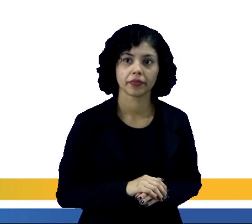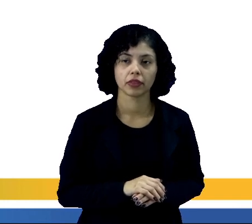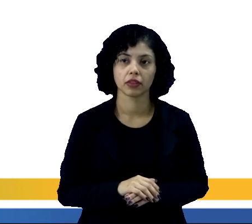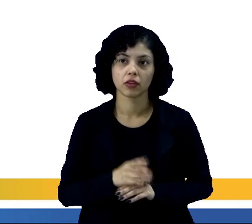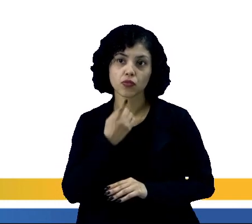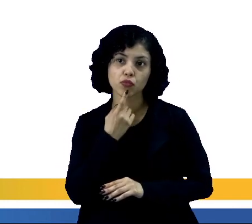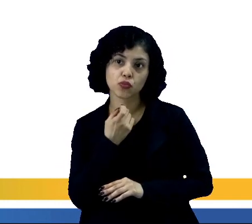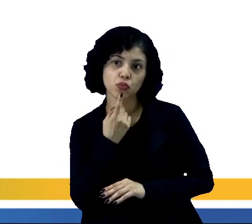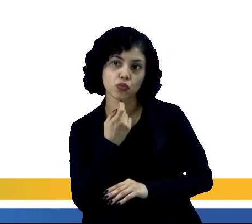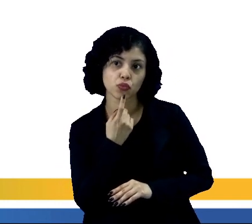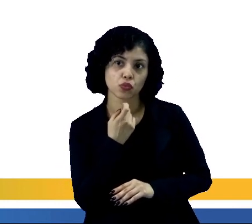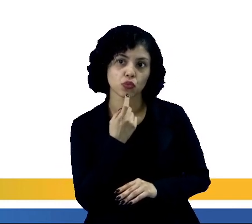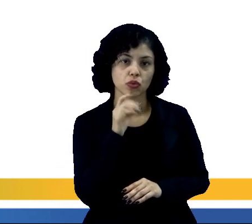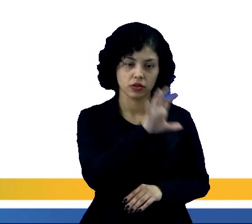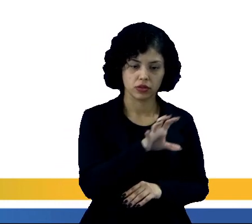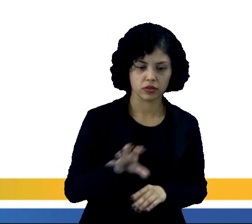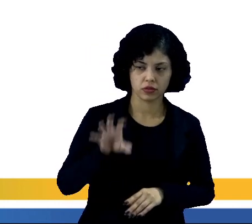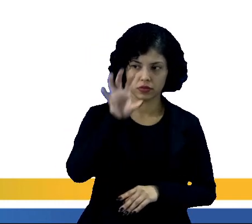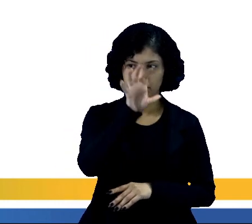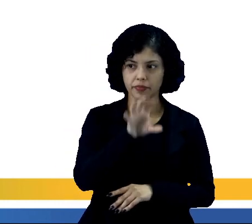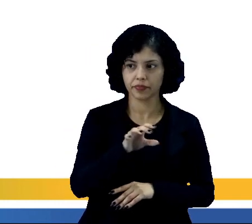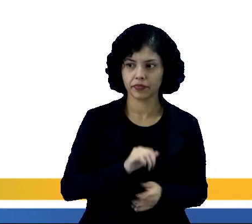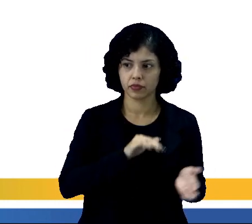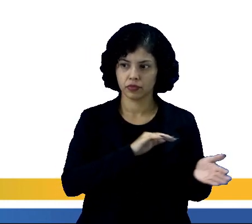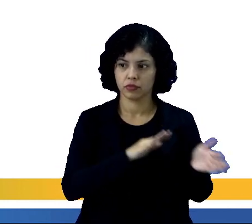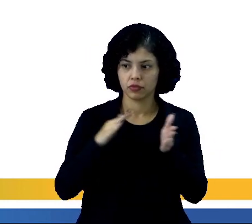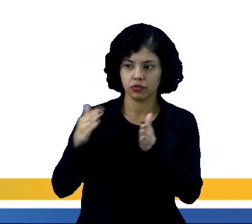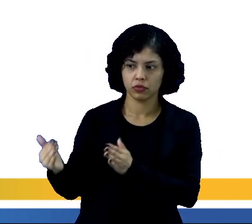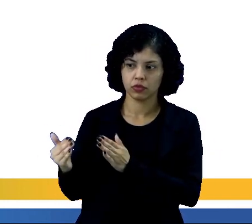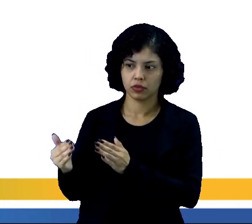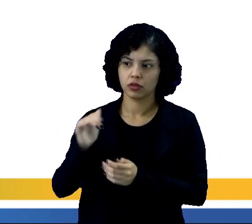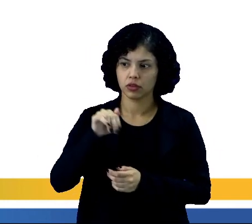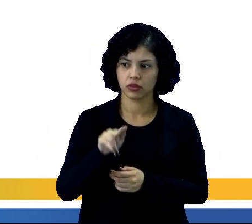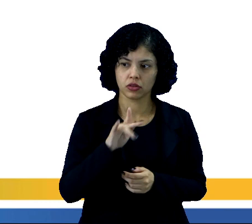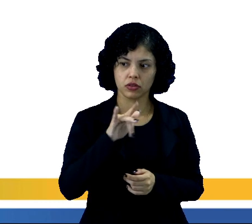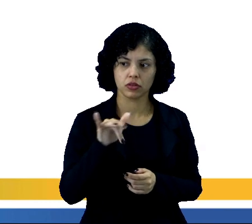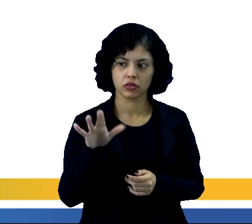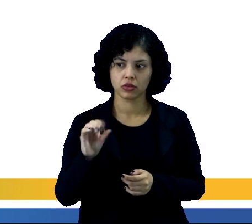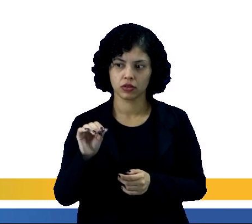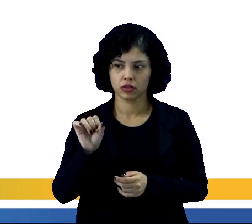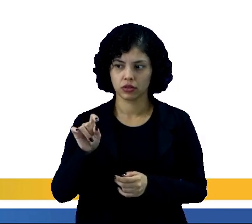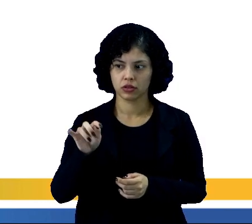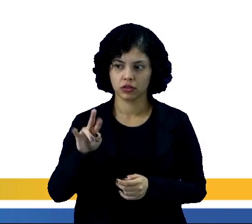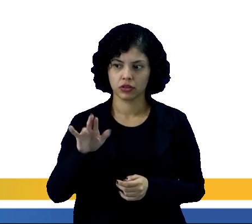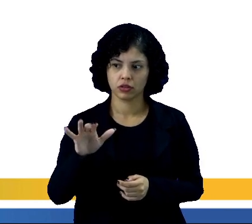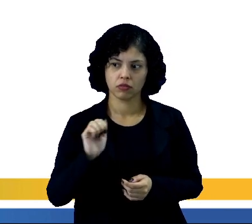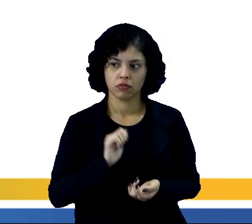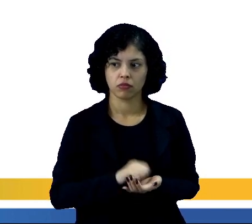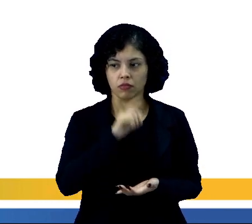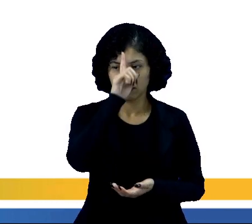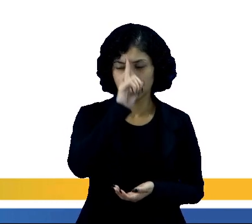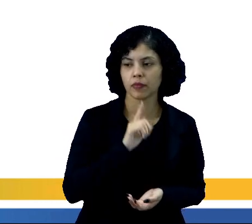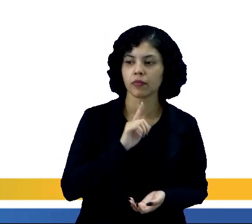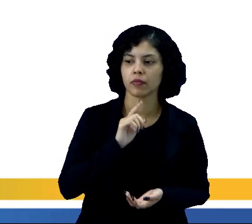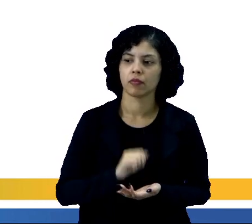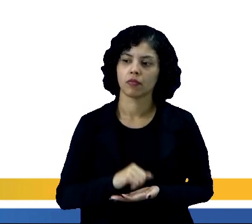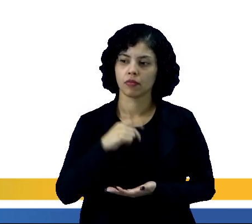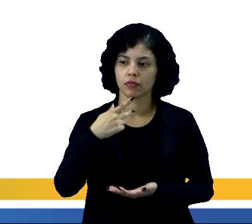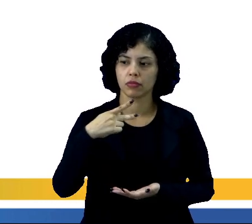em vermelho, no mapa, a parte, que a União Soviética invade a Polônia, a gente tem em amarelo